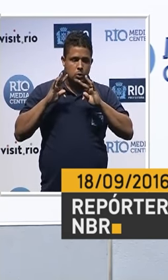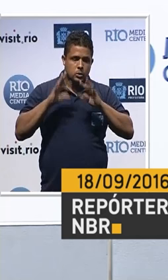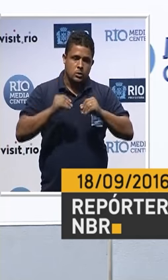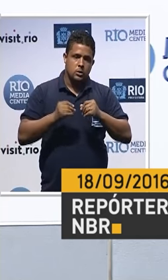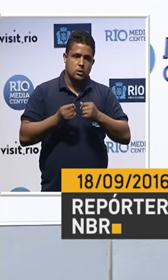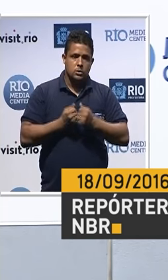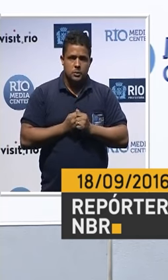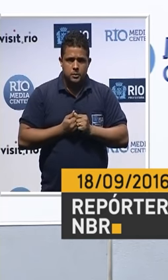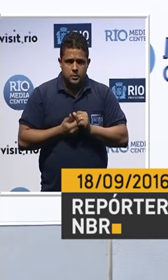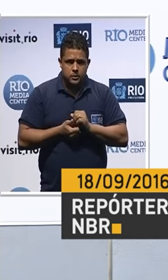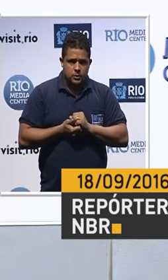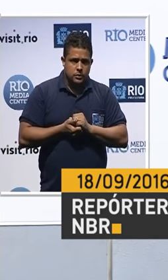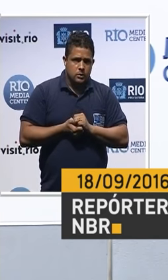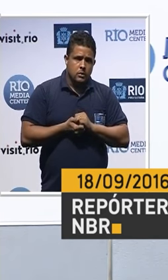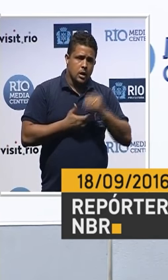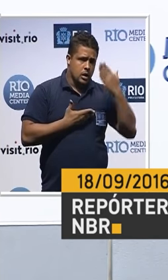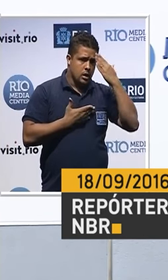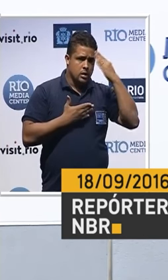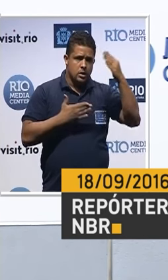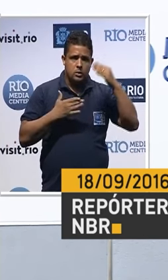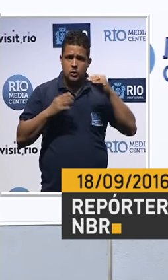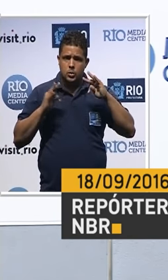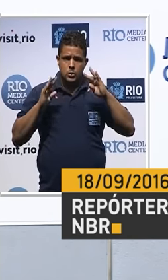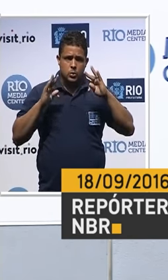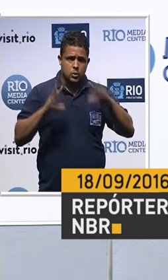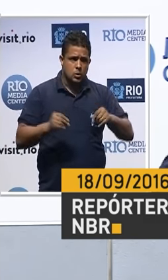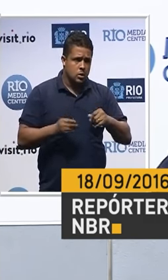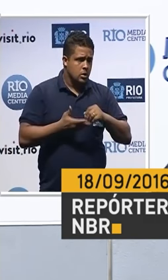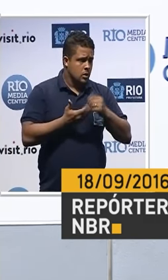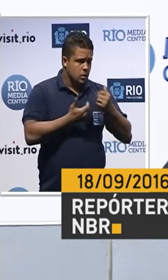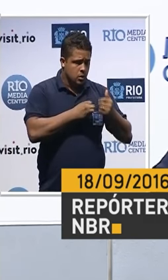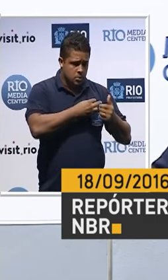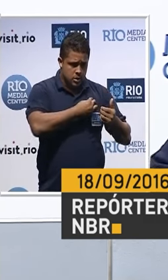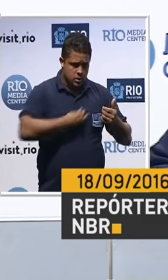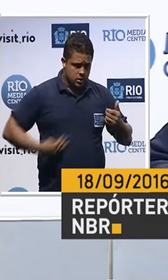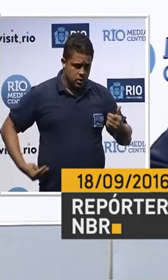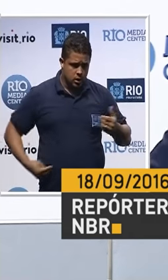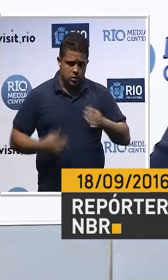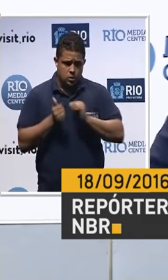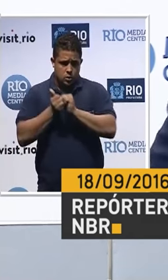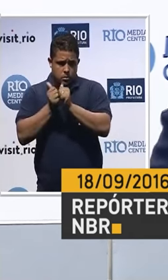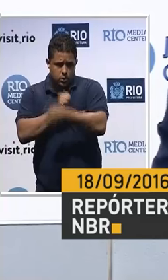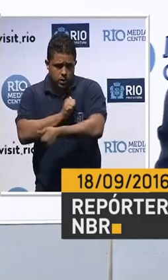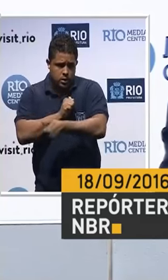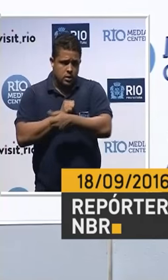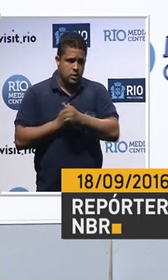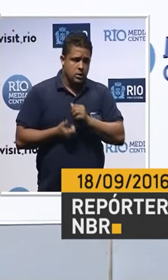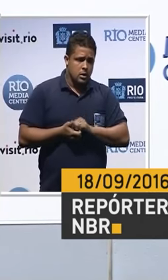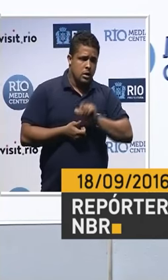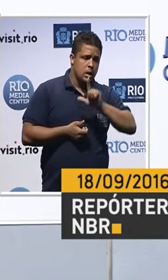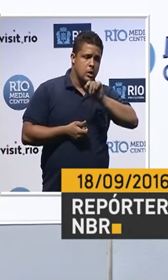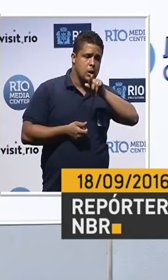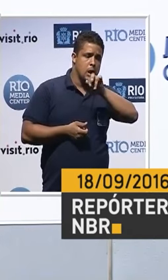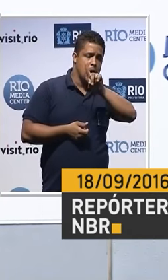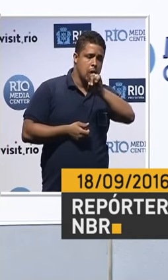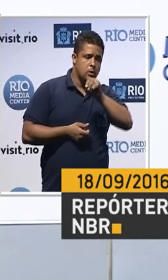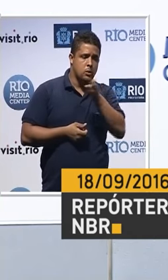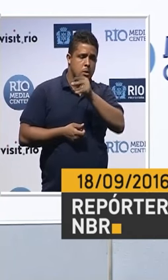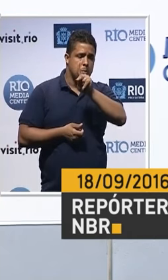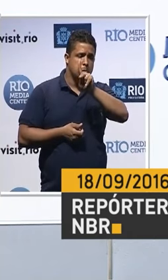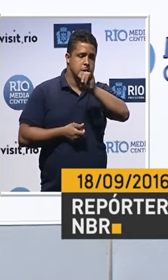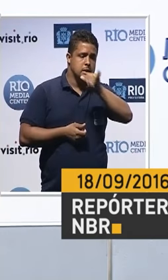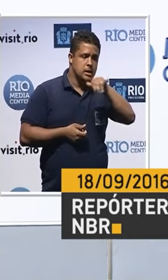privada. Agradecemos, então, a presença do ministro do Esporte. Muito obrigado a todos. Leonardo Pisciani.